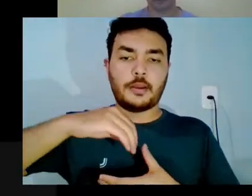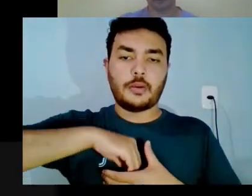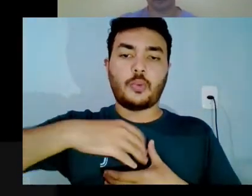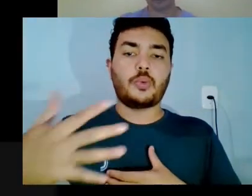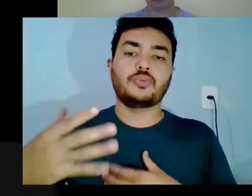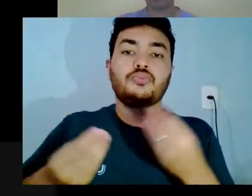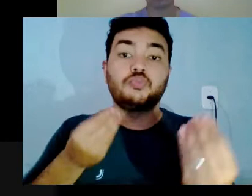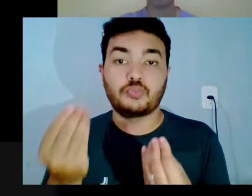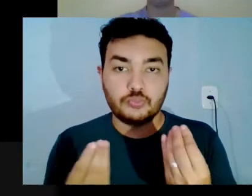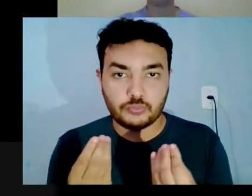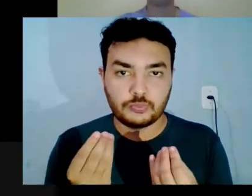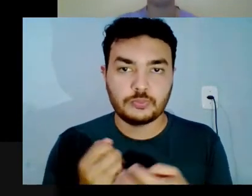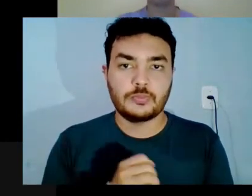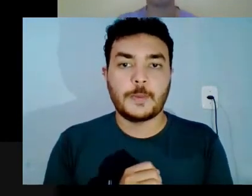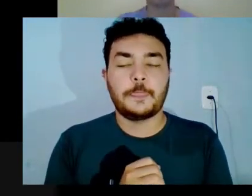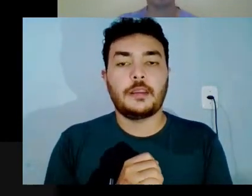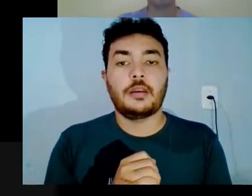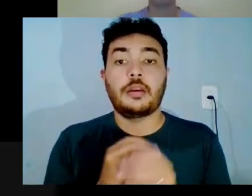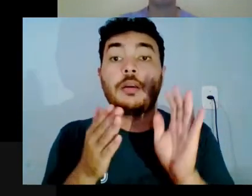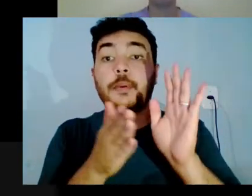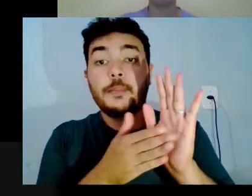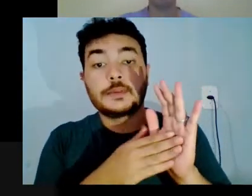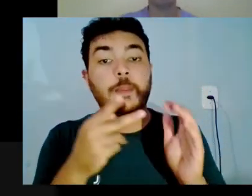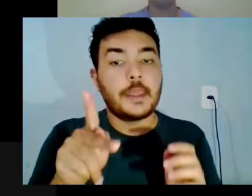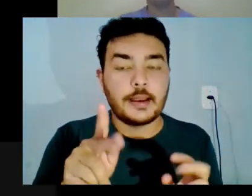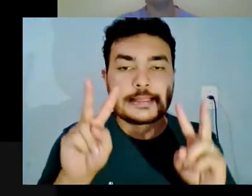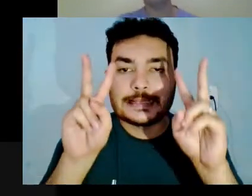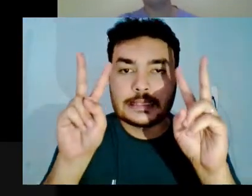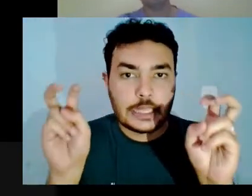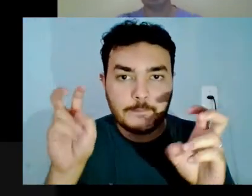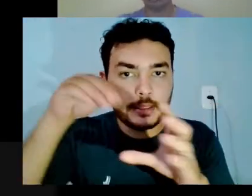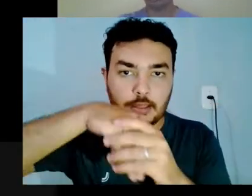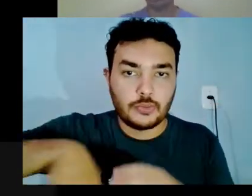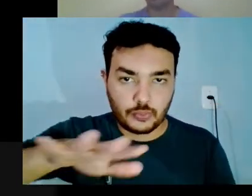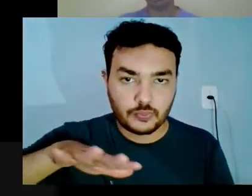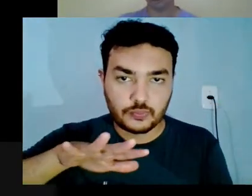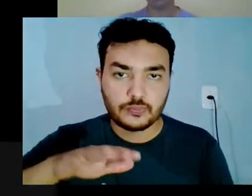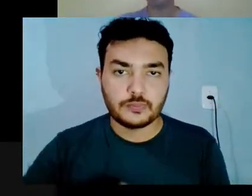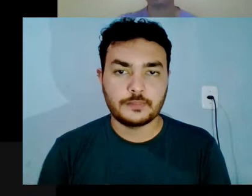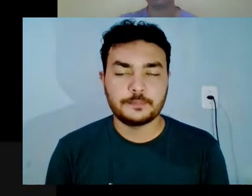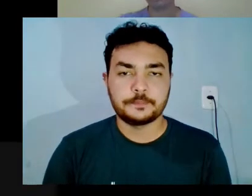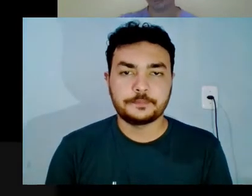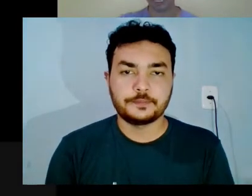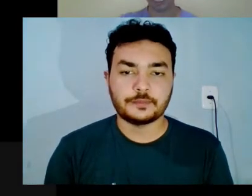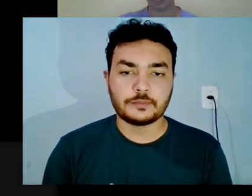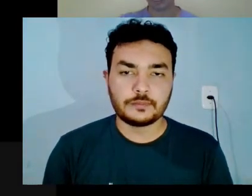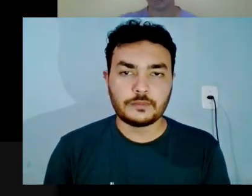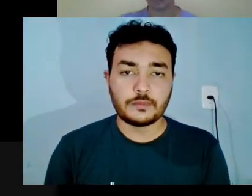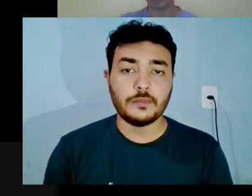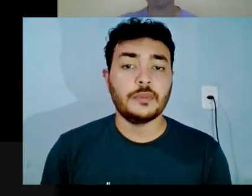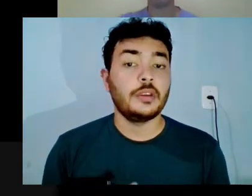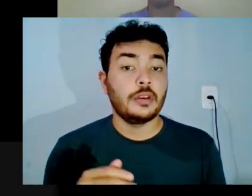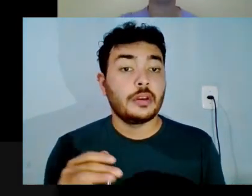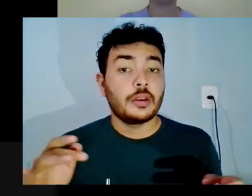onda, comportamento da proposição deles em relação a esse tipo de teoria. Esse tipo de estudo associado